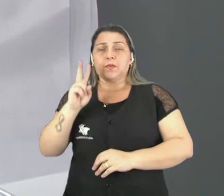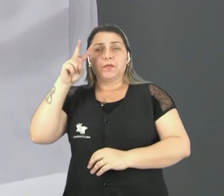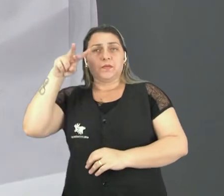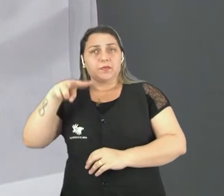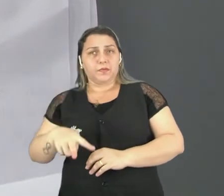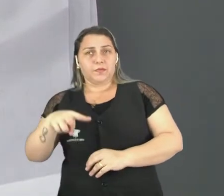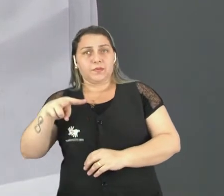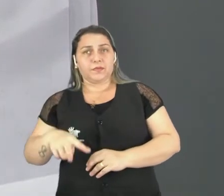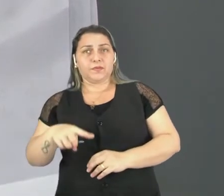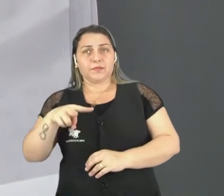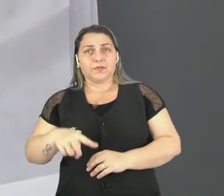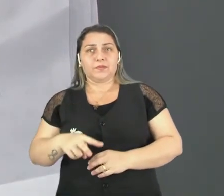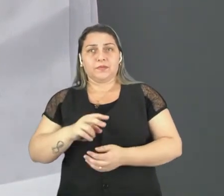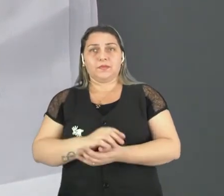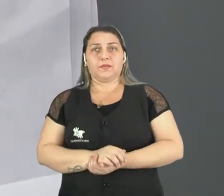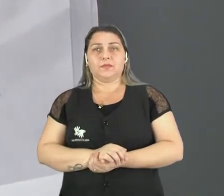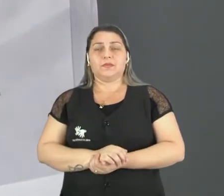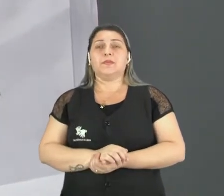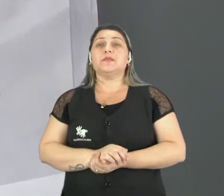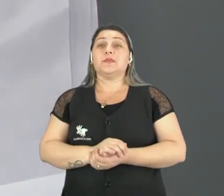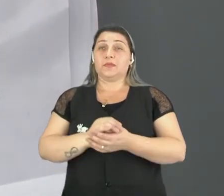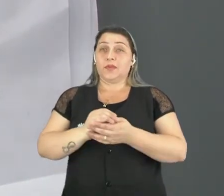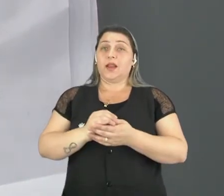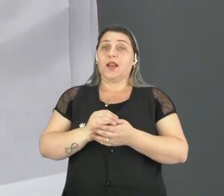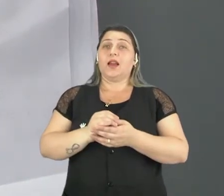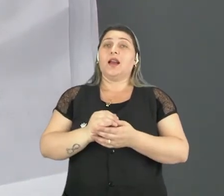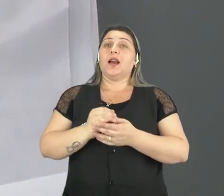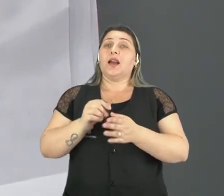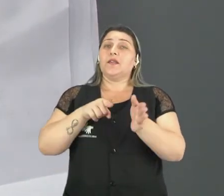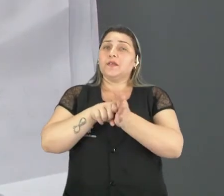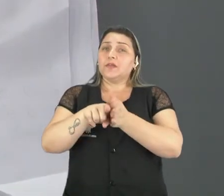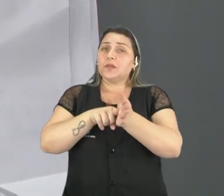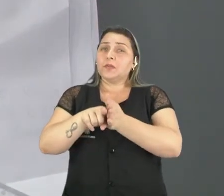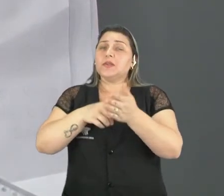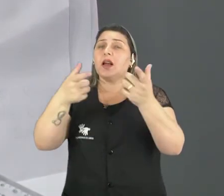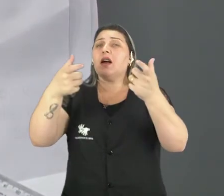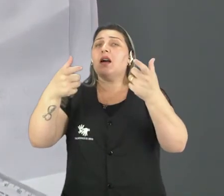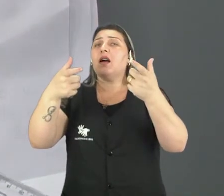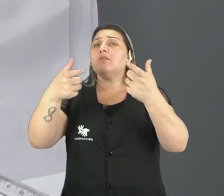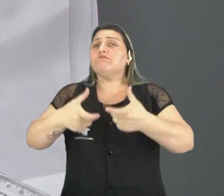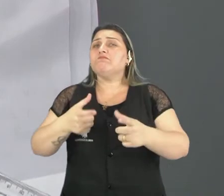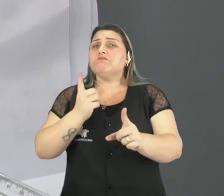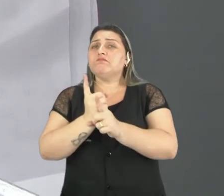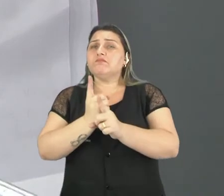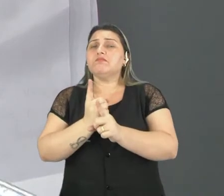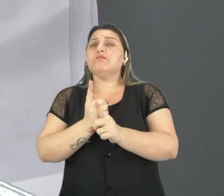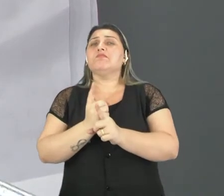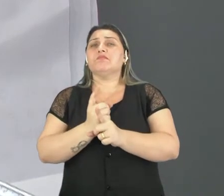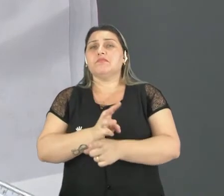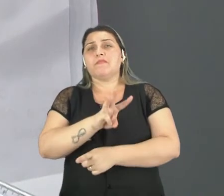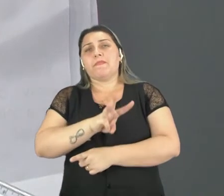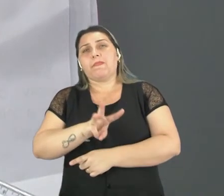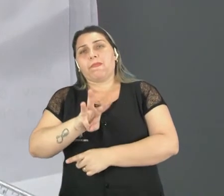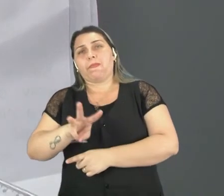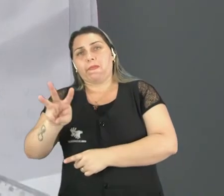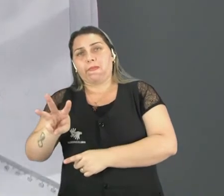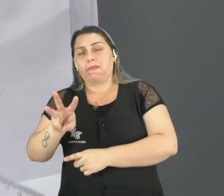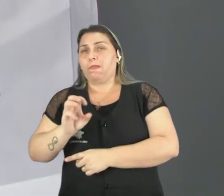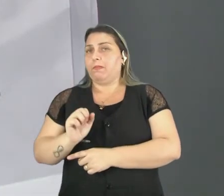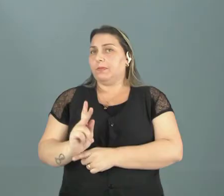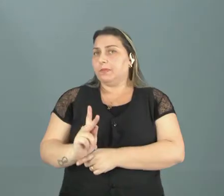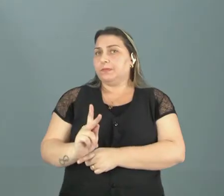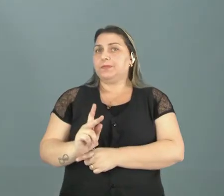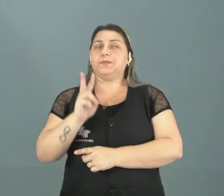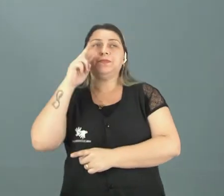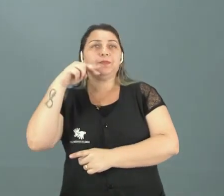aqui, ó, a fonte, que no caso é o www, a gente vê o endereço da internet, ok? Então